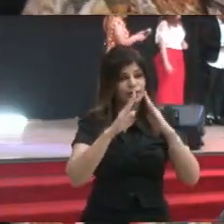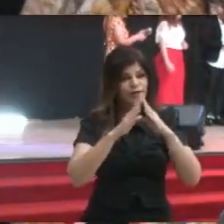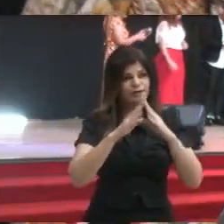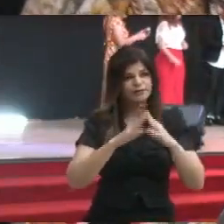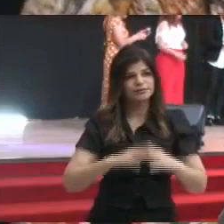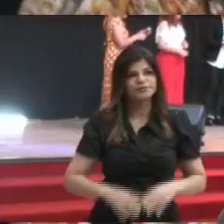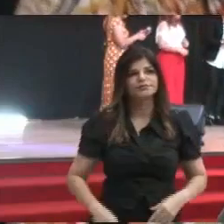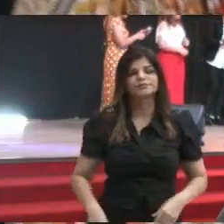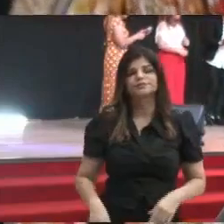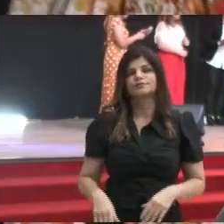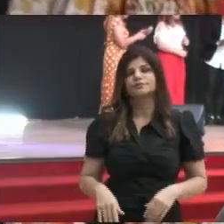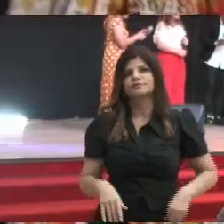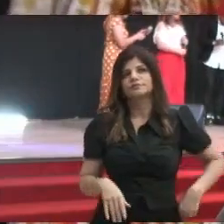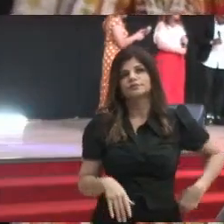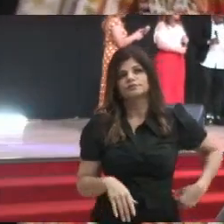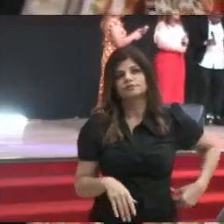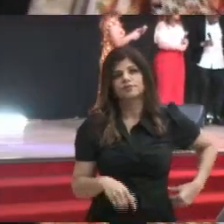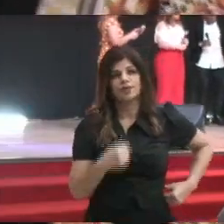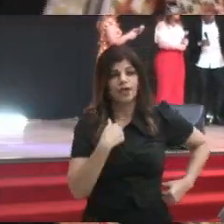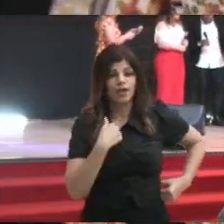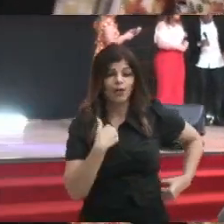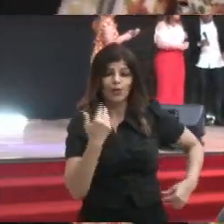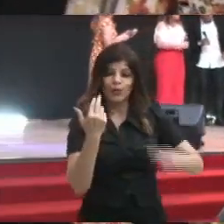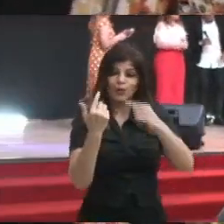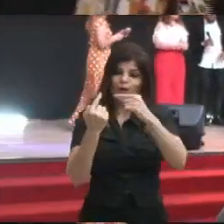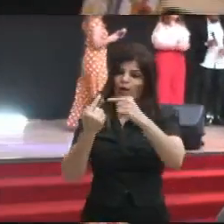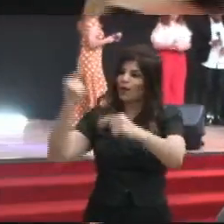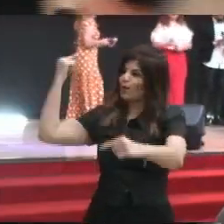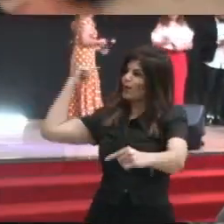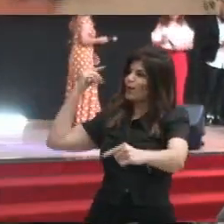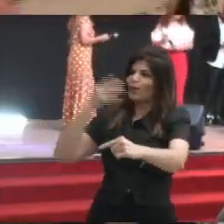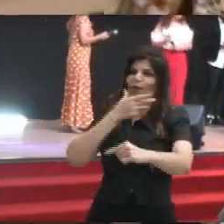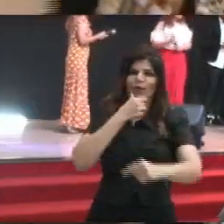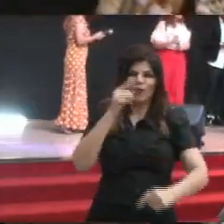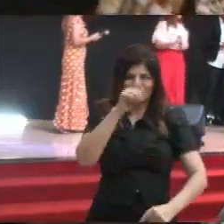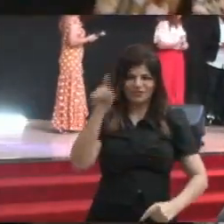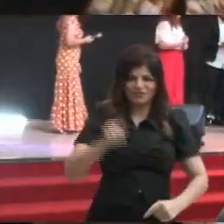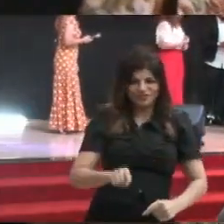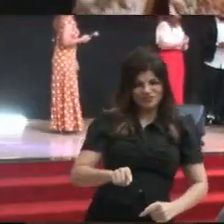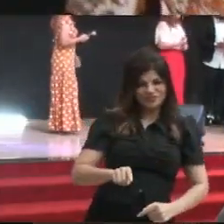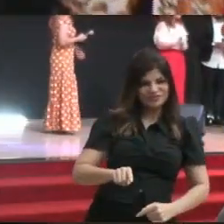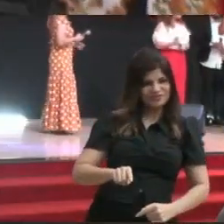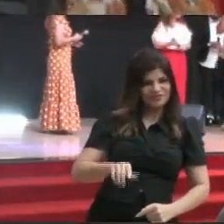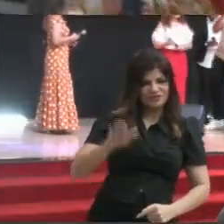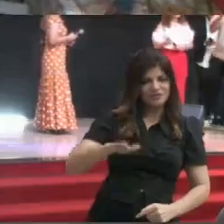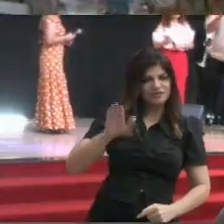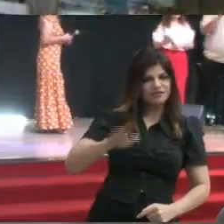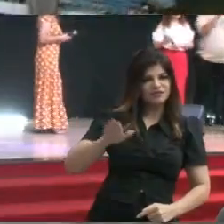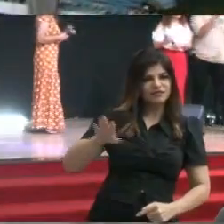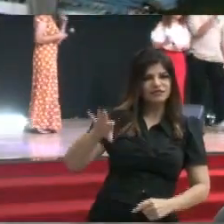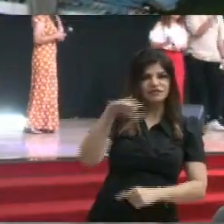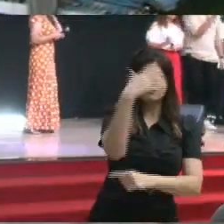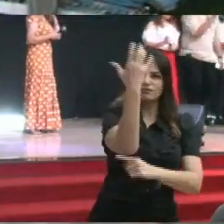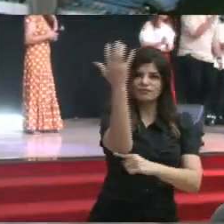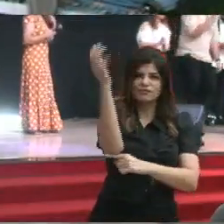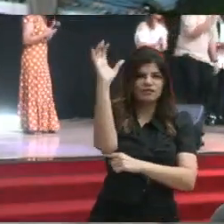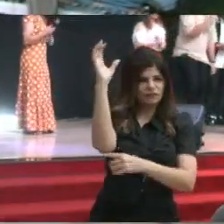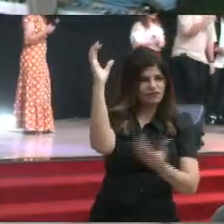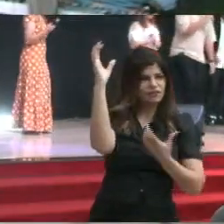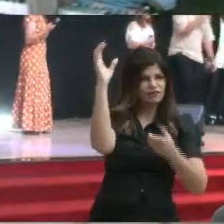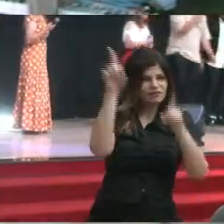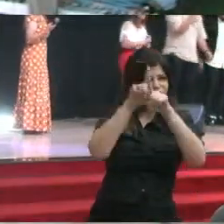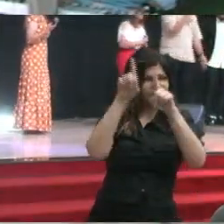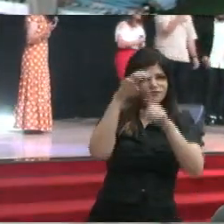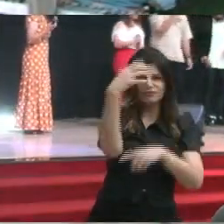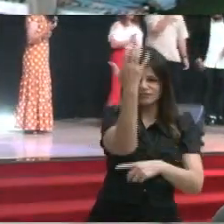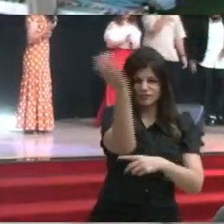família. Cante. Os pastores. Eu quero subir. Adore o Senhor.